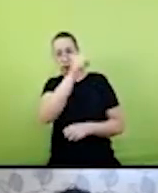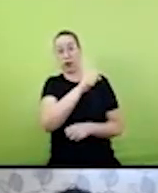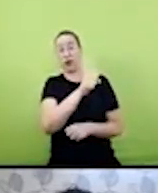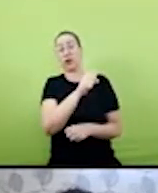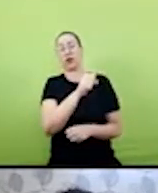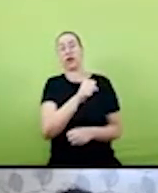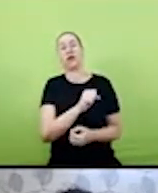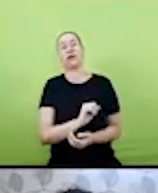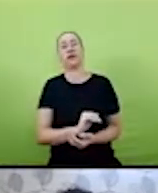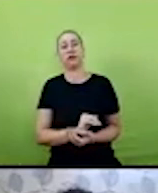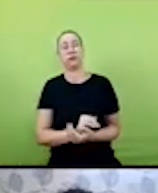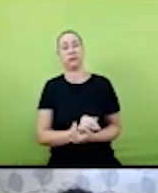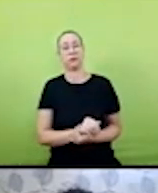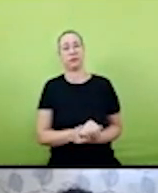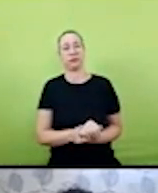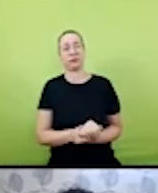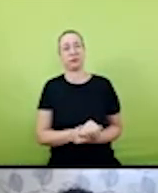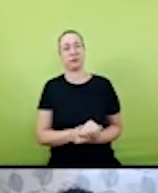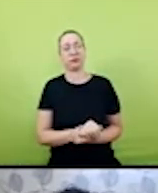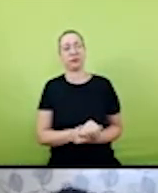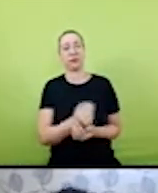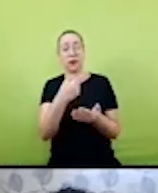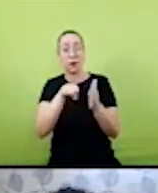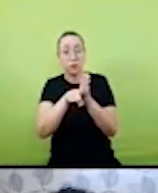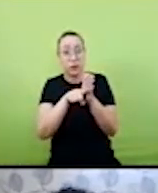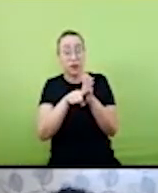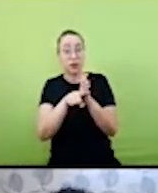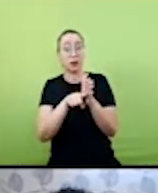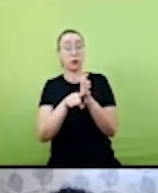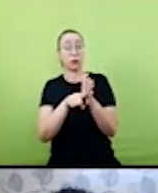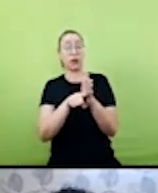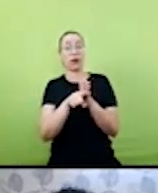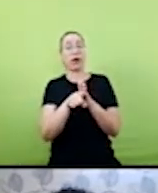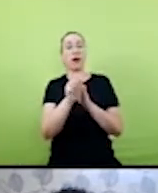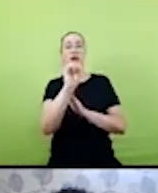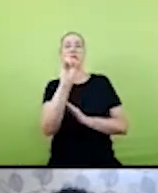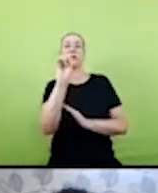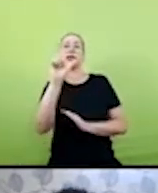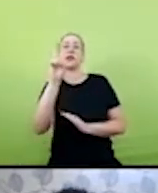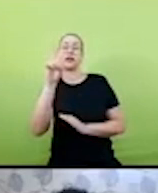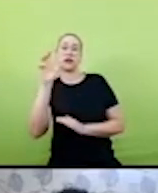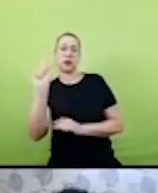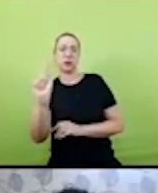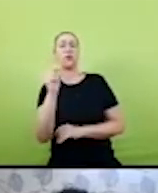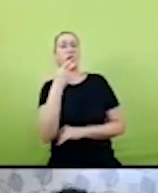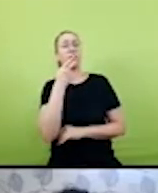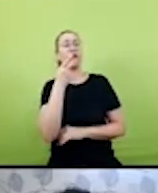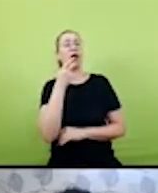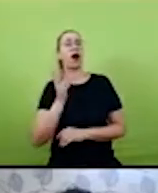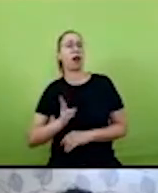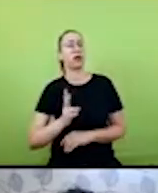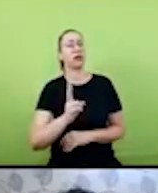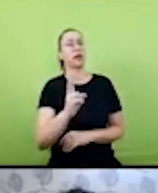que a historiadora Silvia Federici tem falado, que